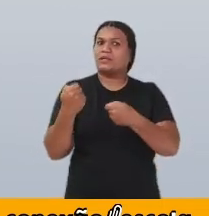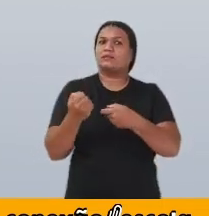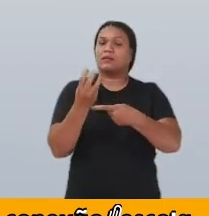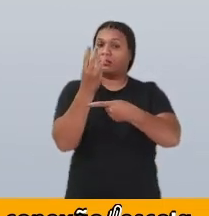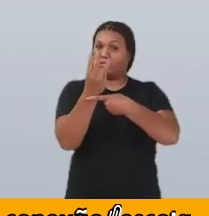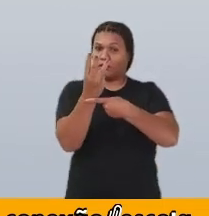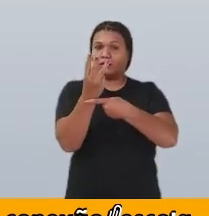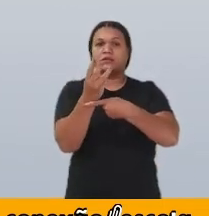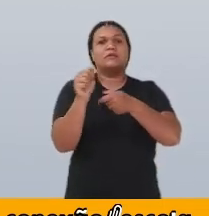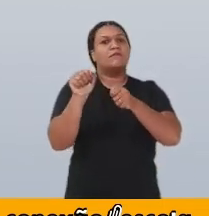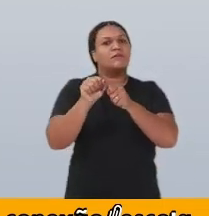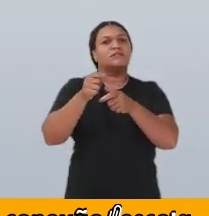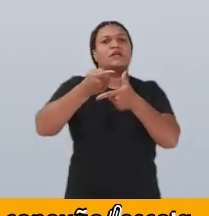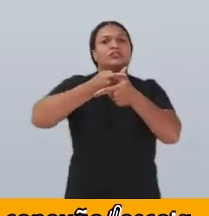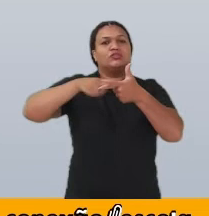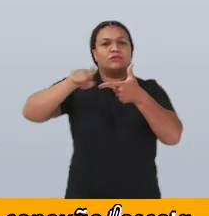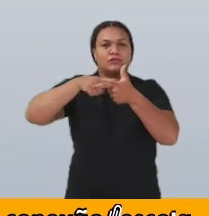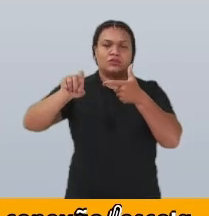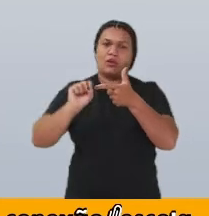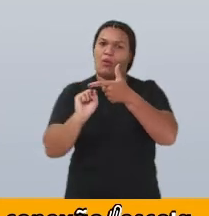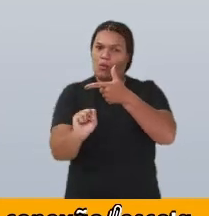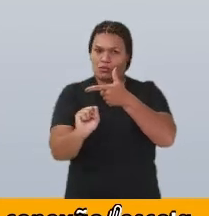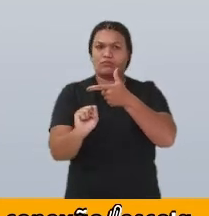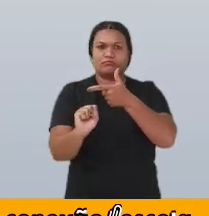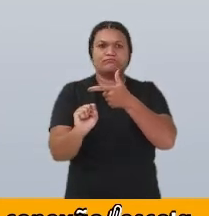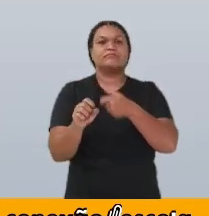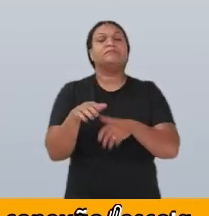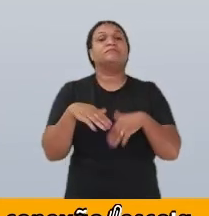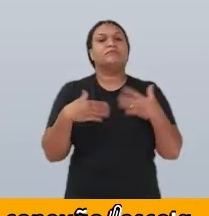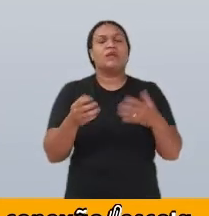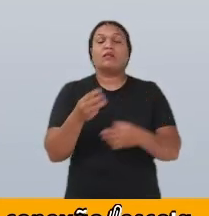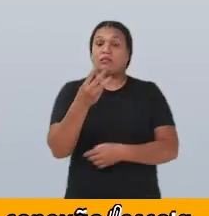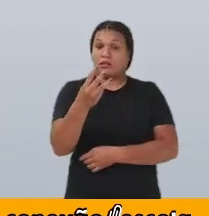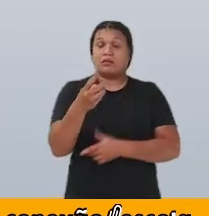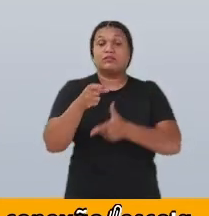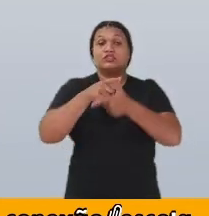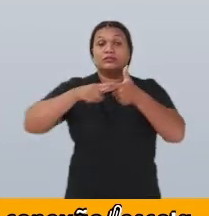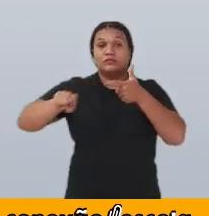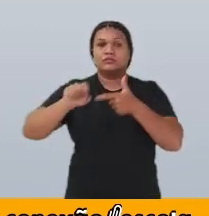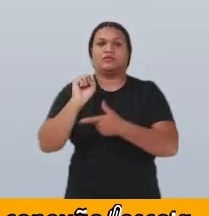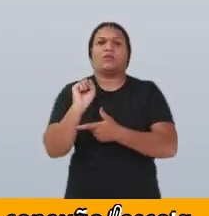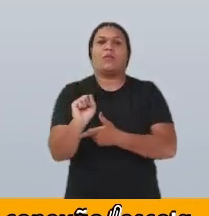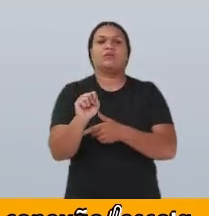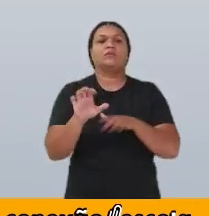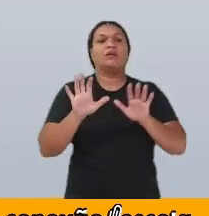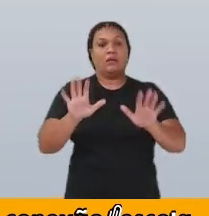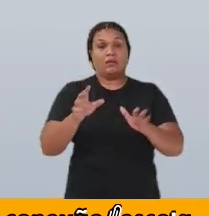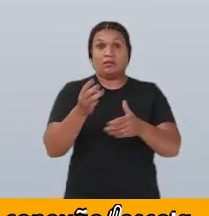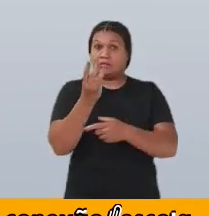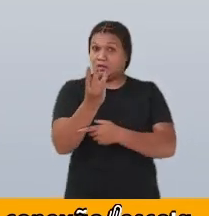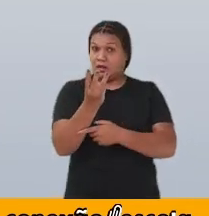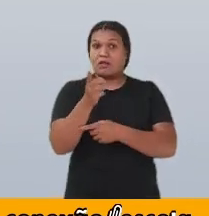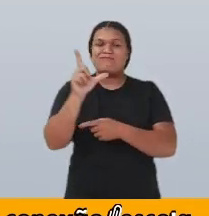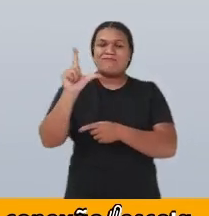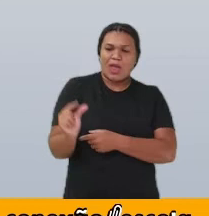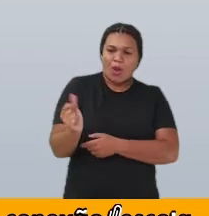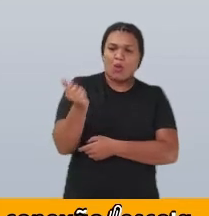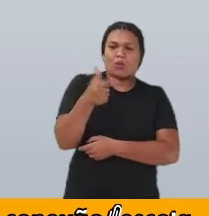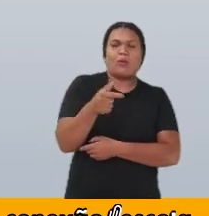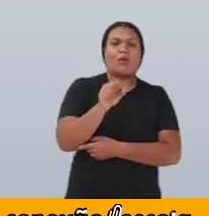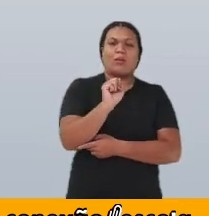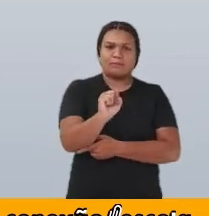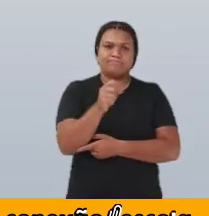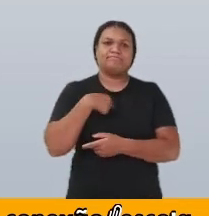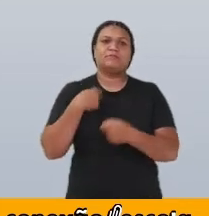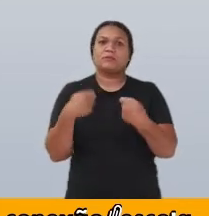numerador, e dividir por 8, que é o denominador. 3 dividido por 8. Como o 3 é menor do que 8, eu